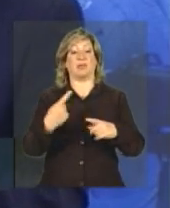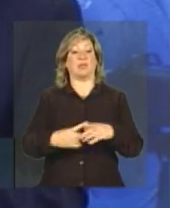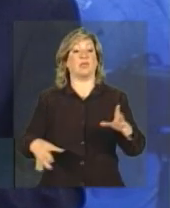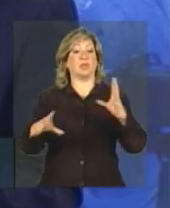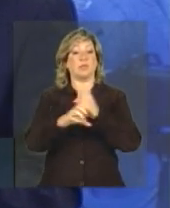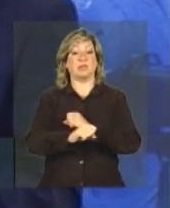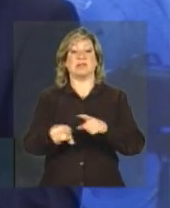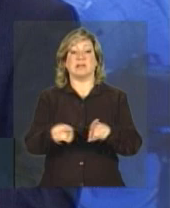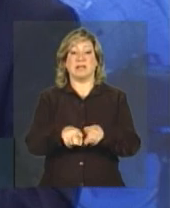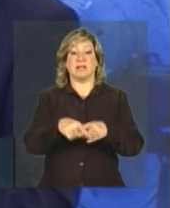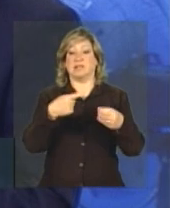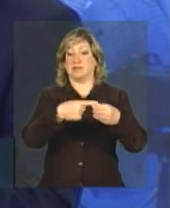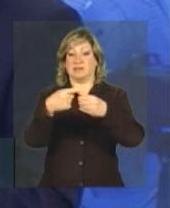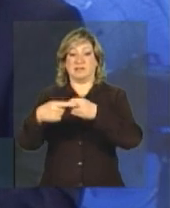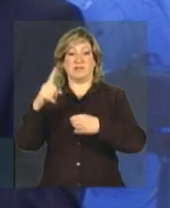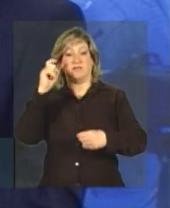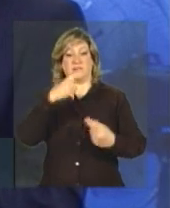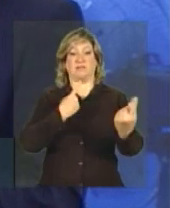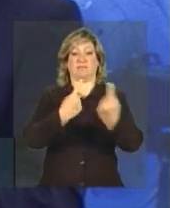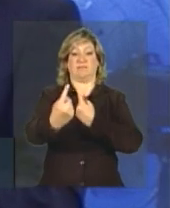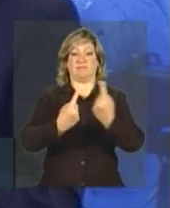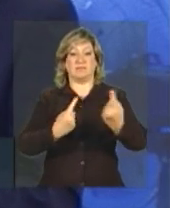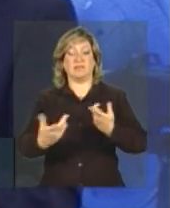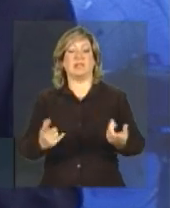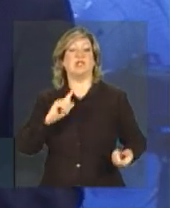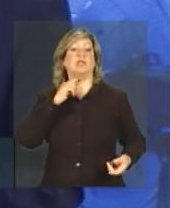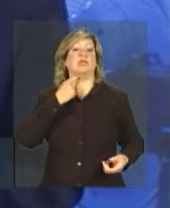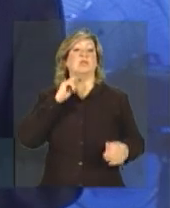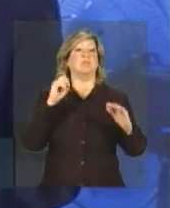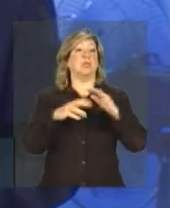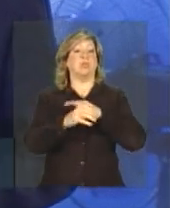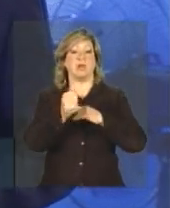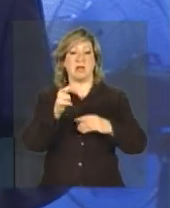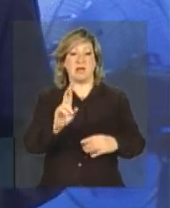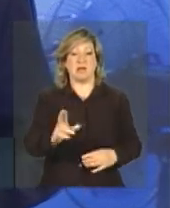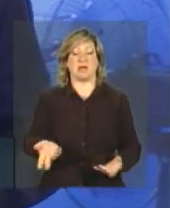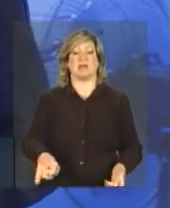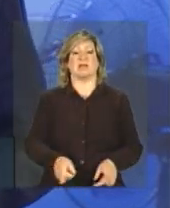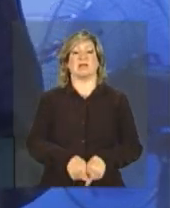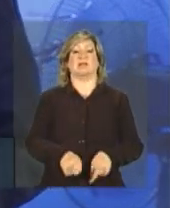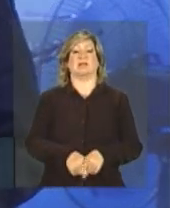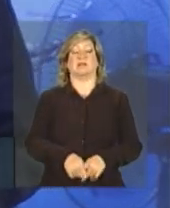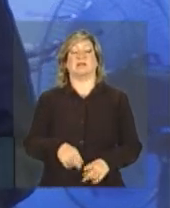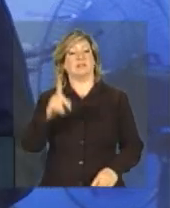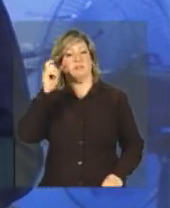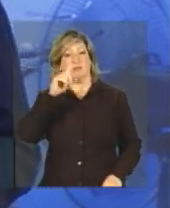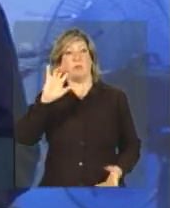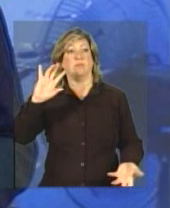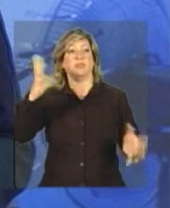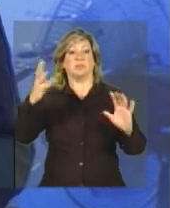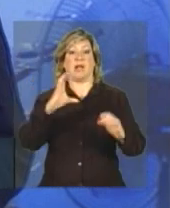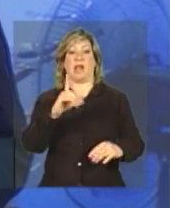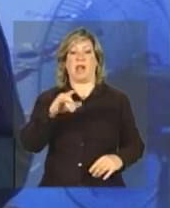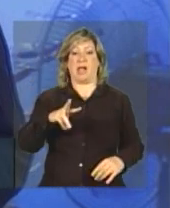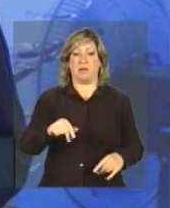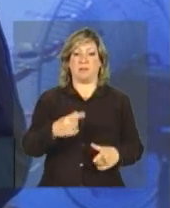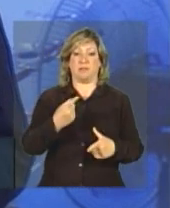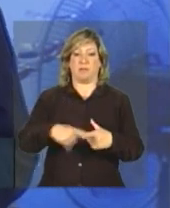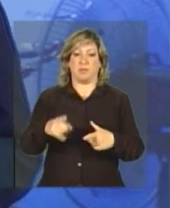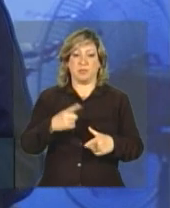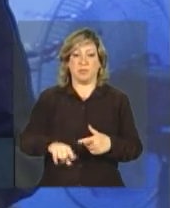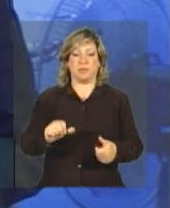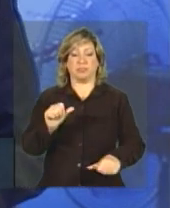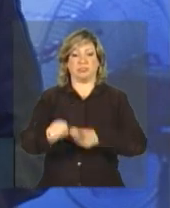desafios. O desafio da mobilidade, o desafio da poluição do ar, o desafio das mudanças climáticas, dos extremos